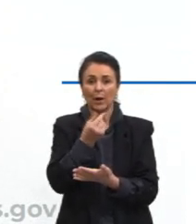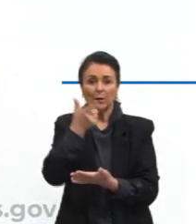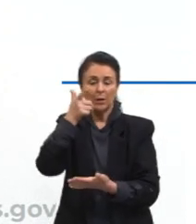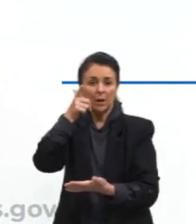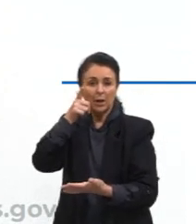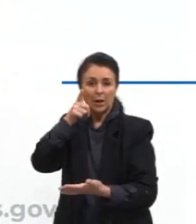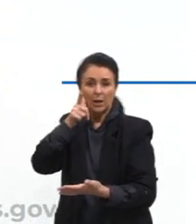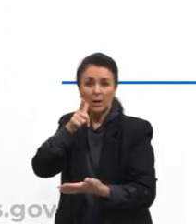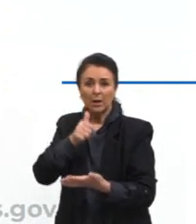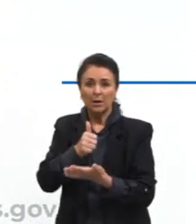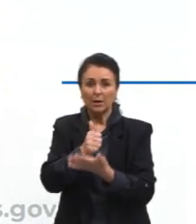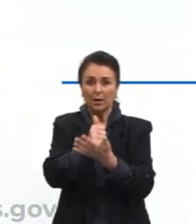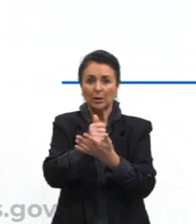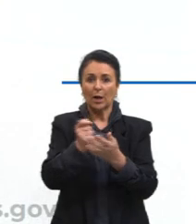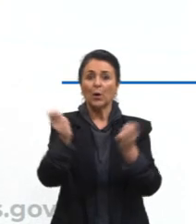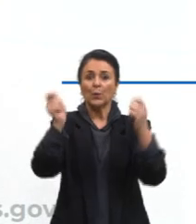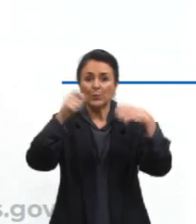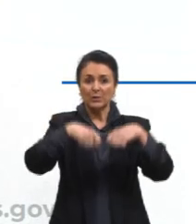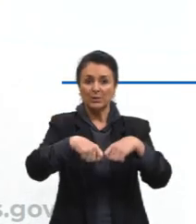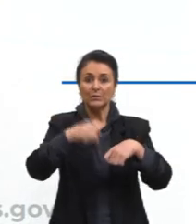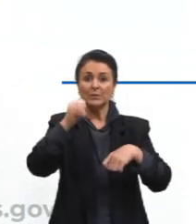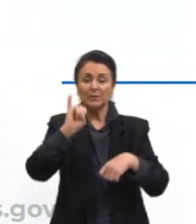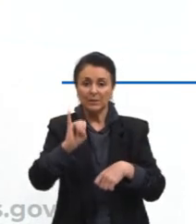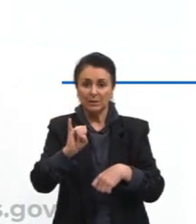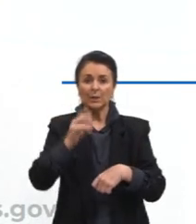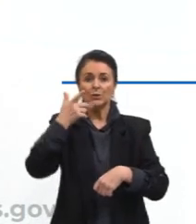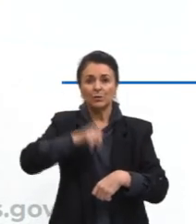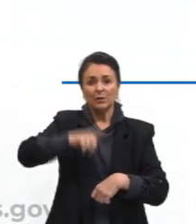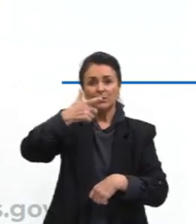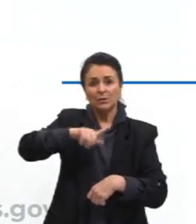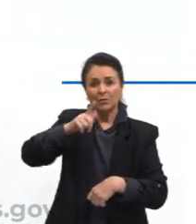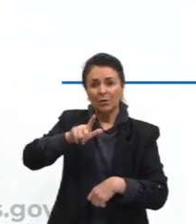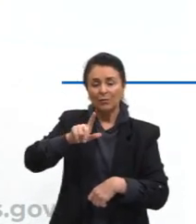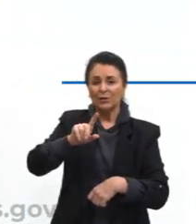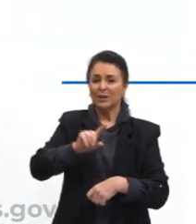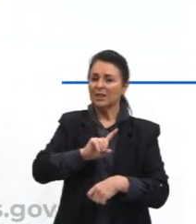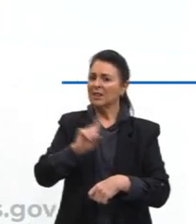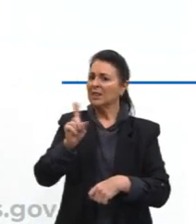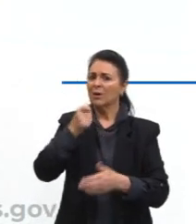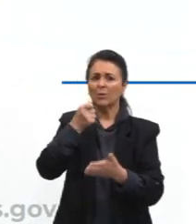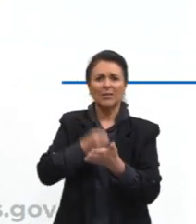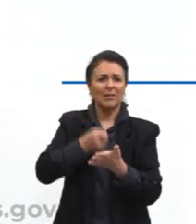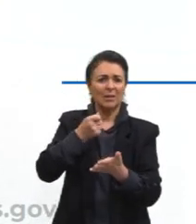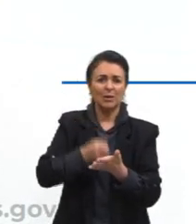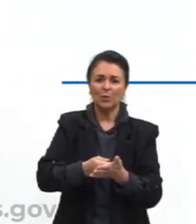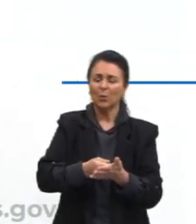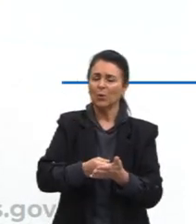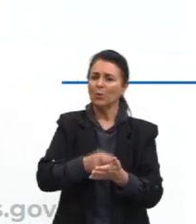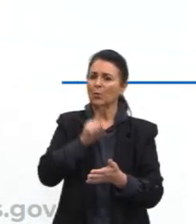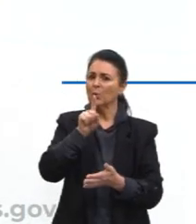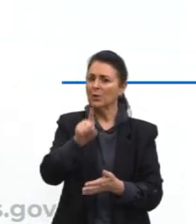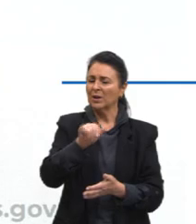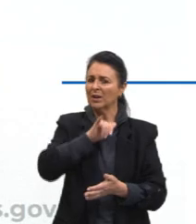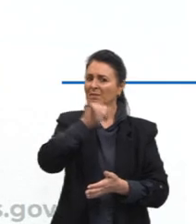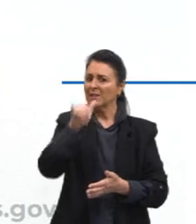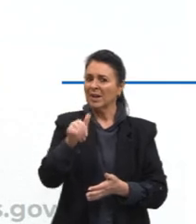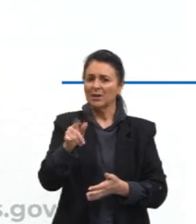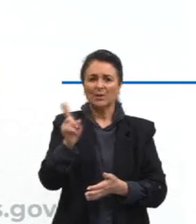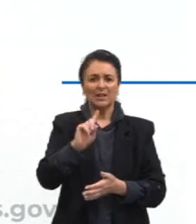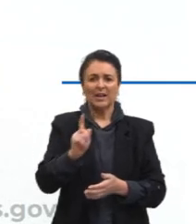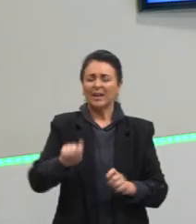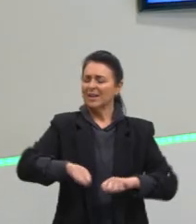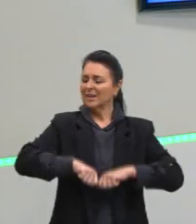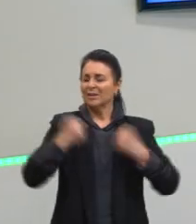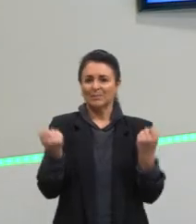o possível se repetidas vezes não tivesse tentado o impossível uma frase do Max Gamer